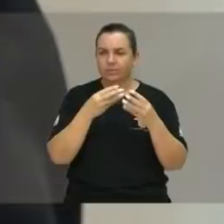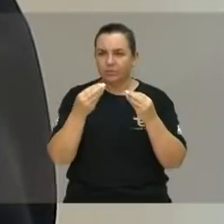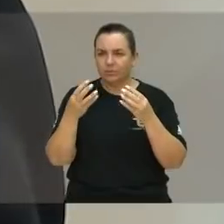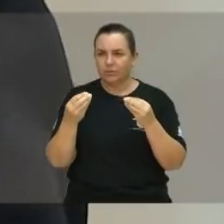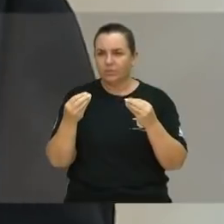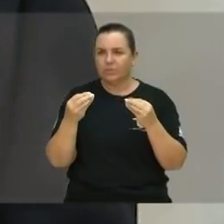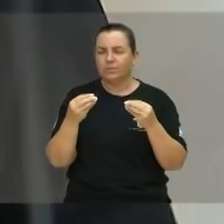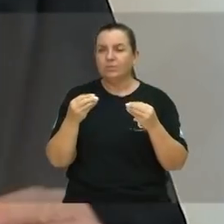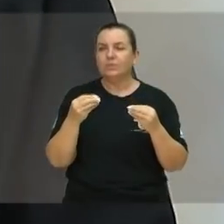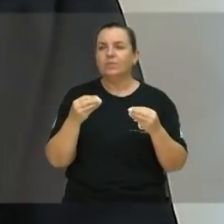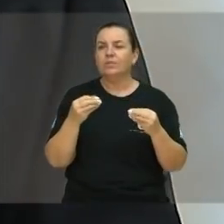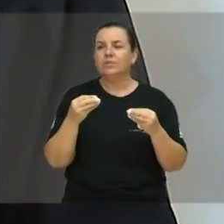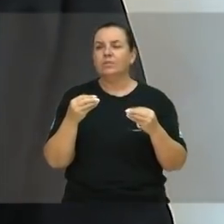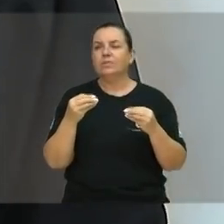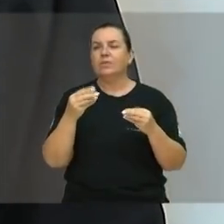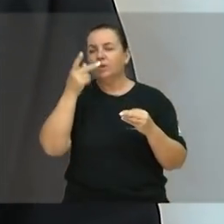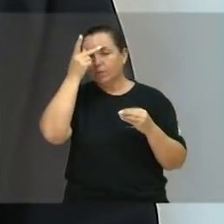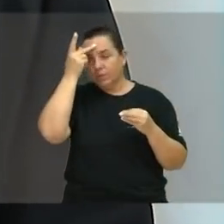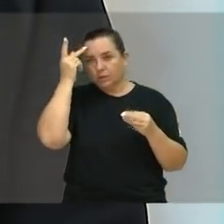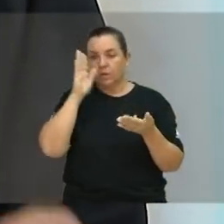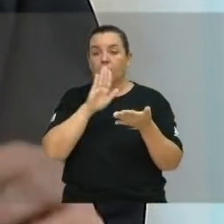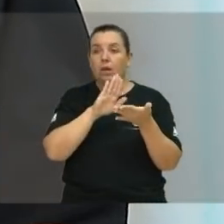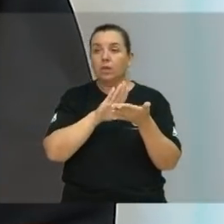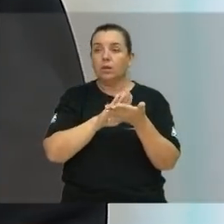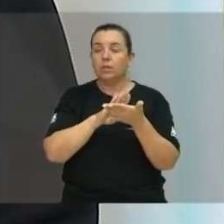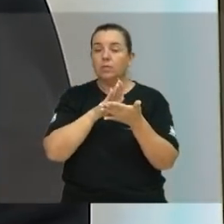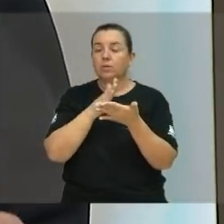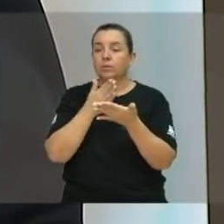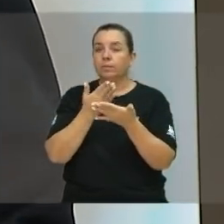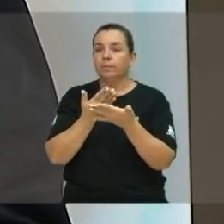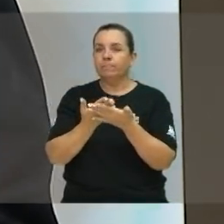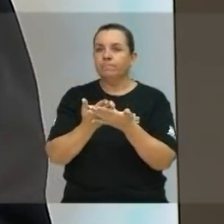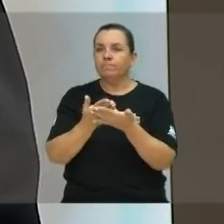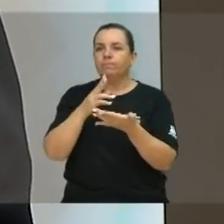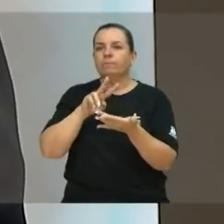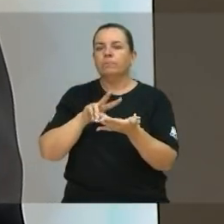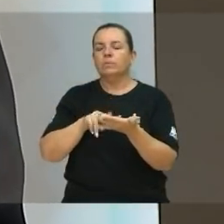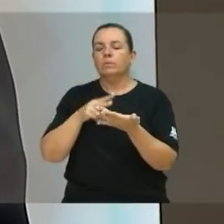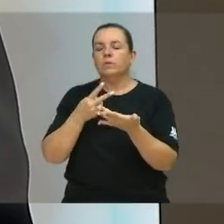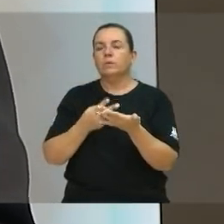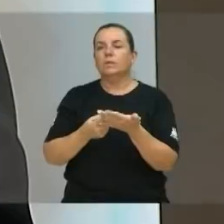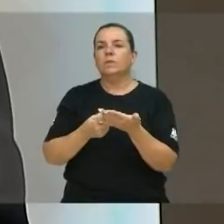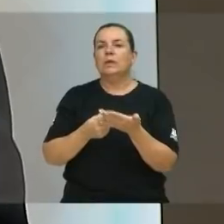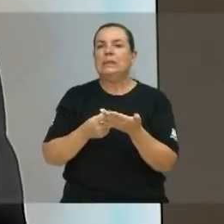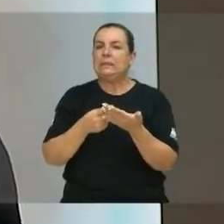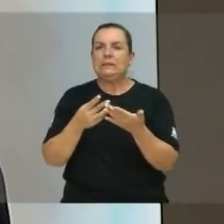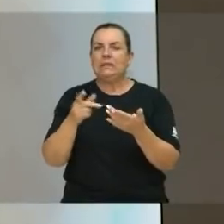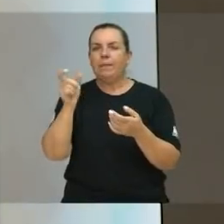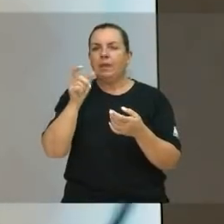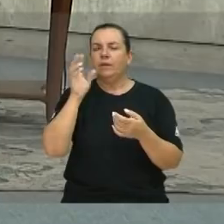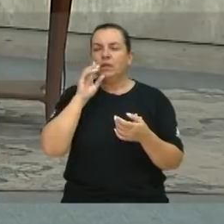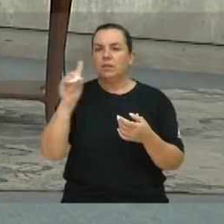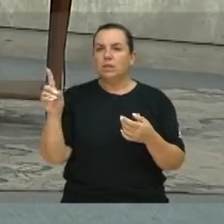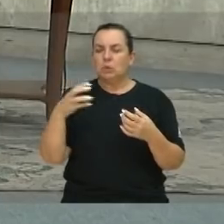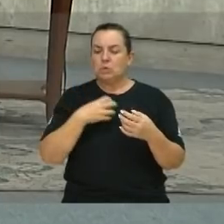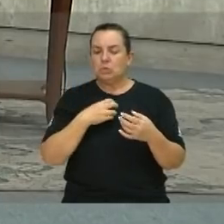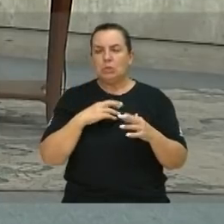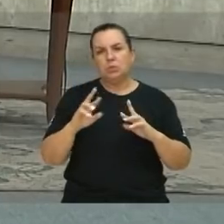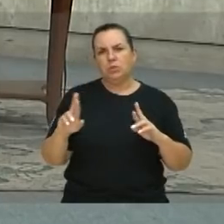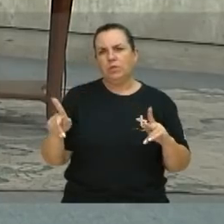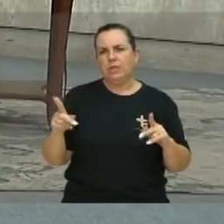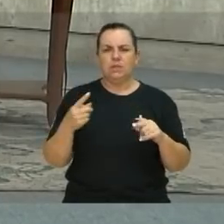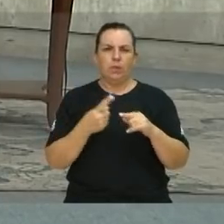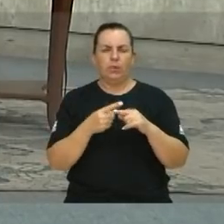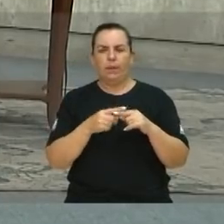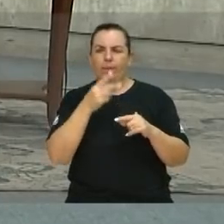gente que interpreta a palavra de deus em sentido muito unilaterally zado por quê que